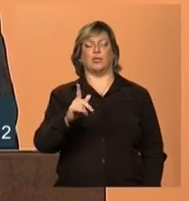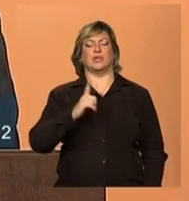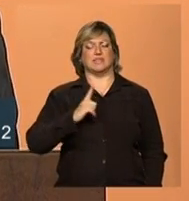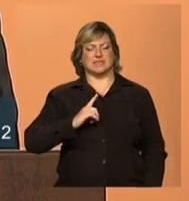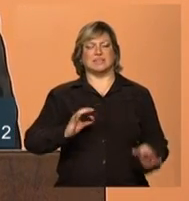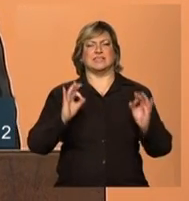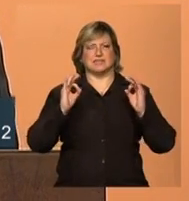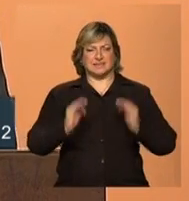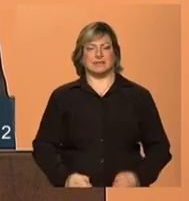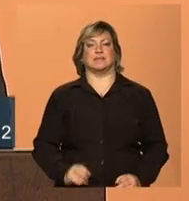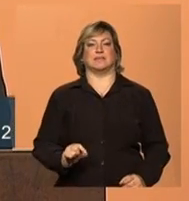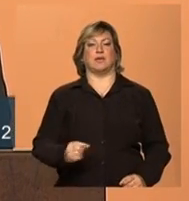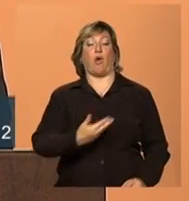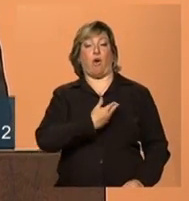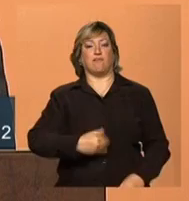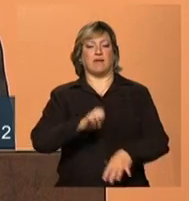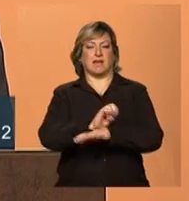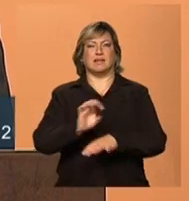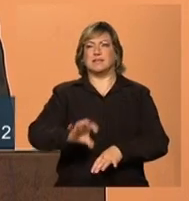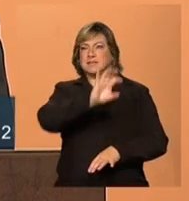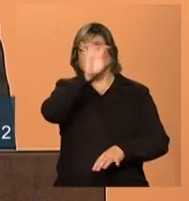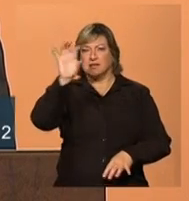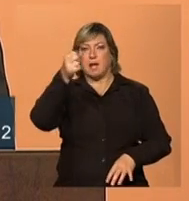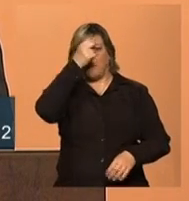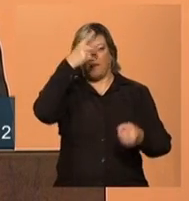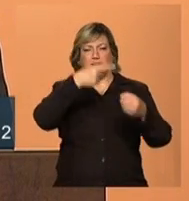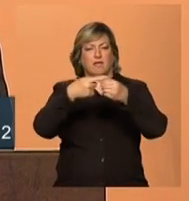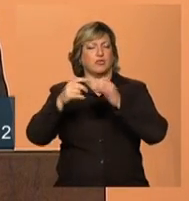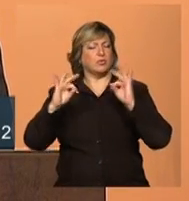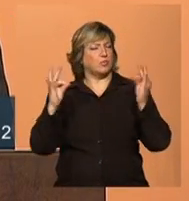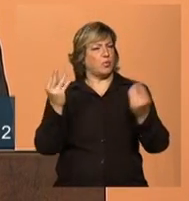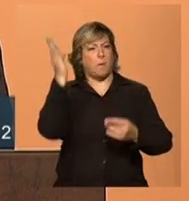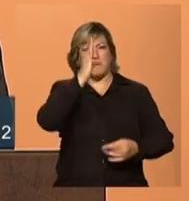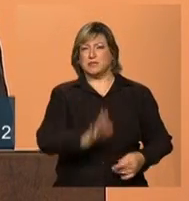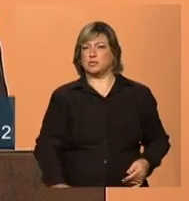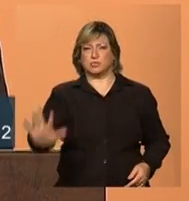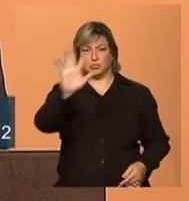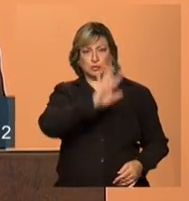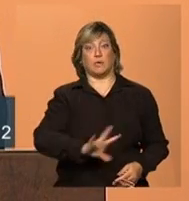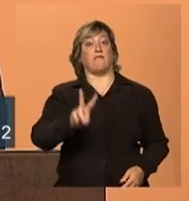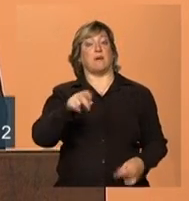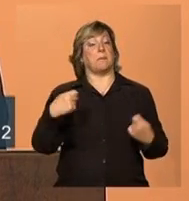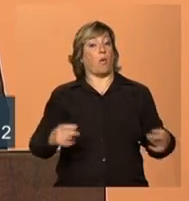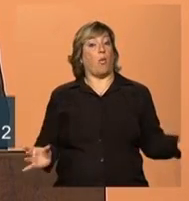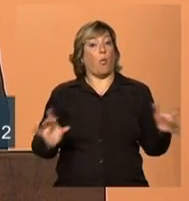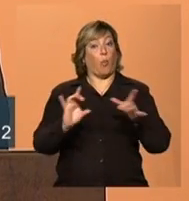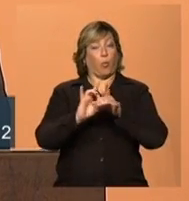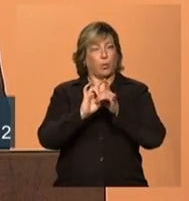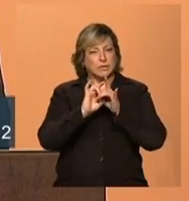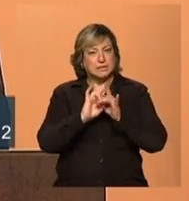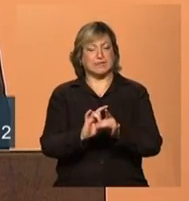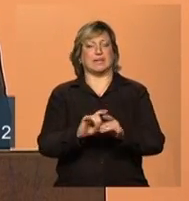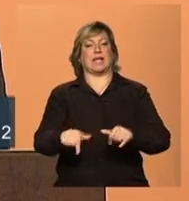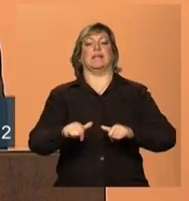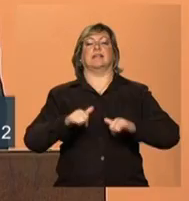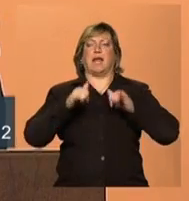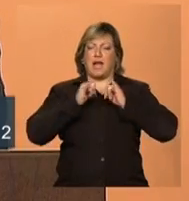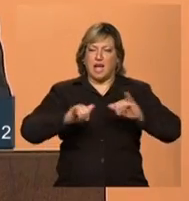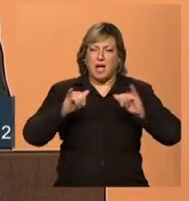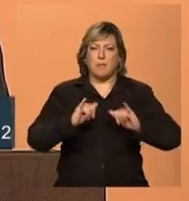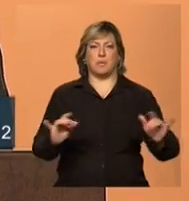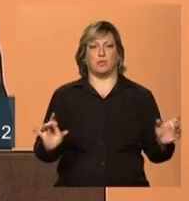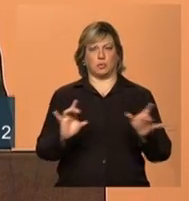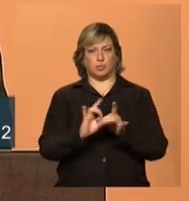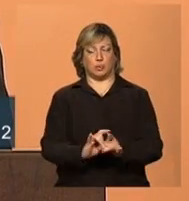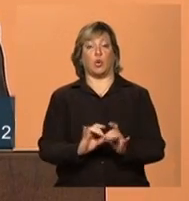certeza que os governos estaduais, as prefeituras, todo o Brasil vão ter que se unir nessa campanha. Todos nós